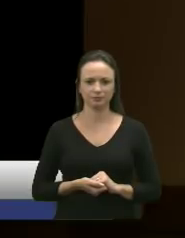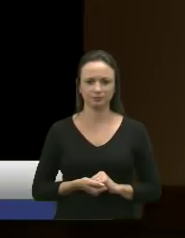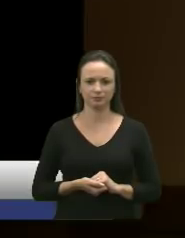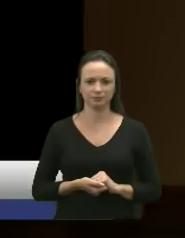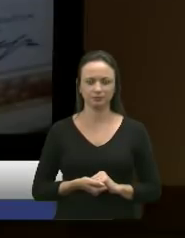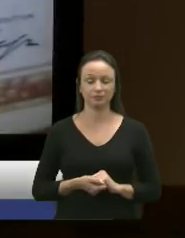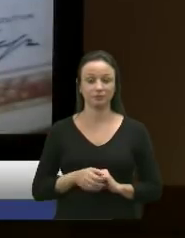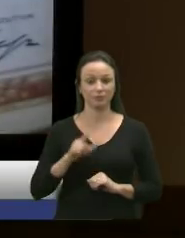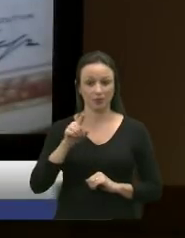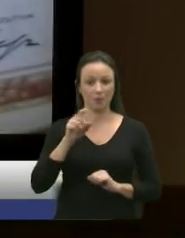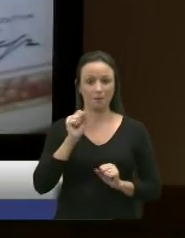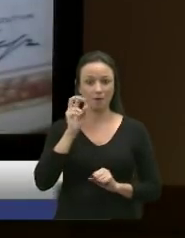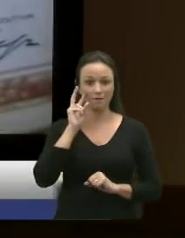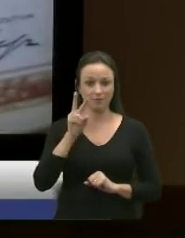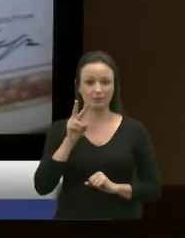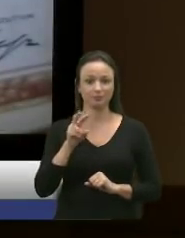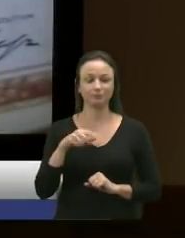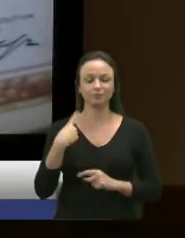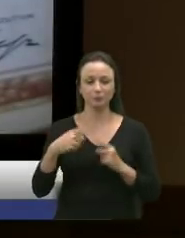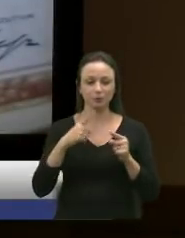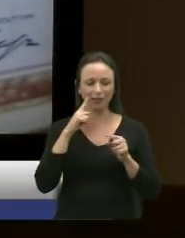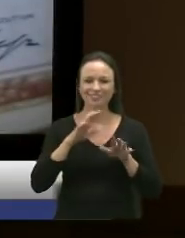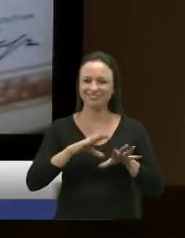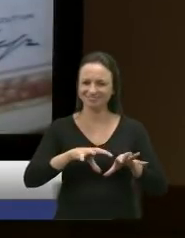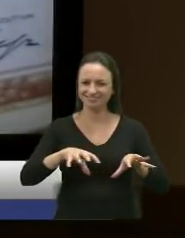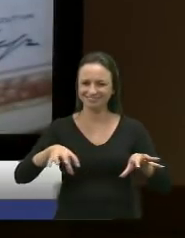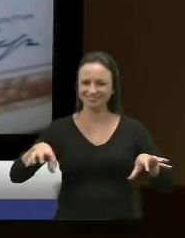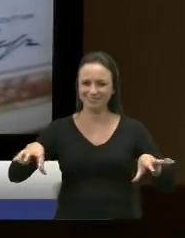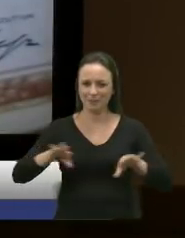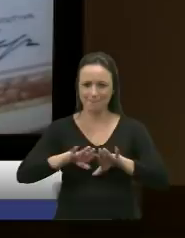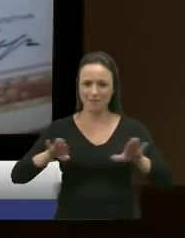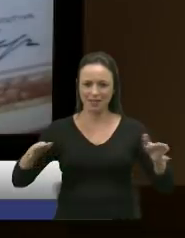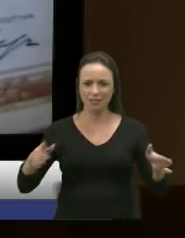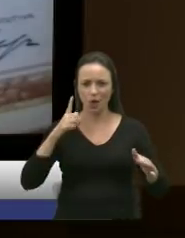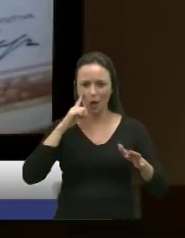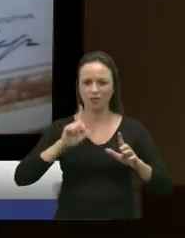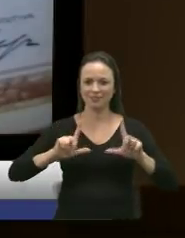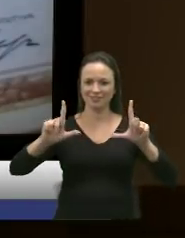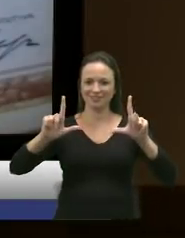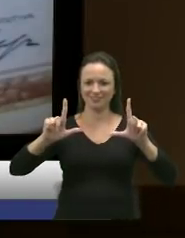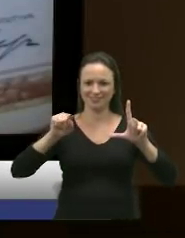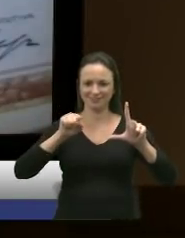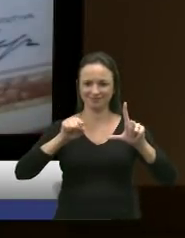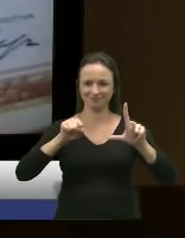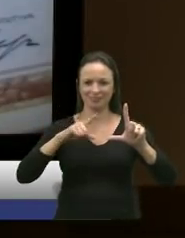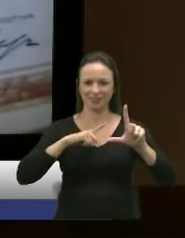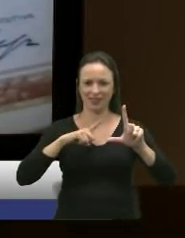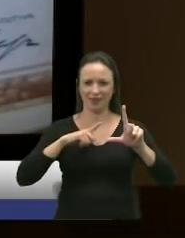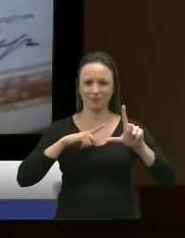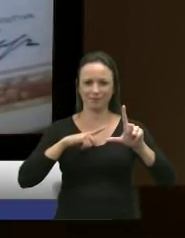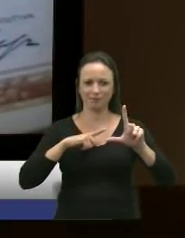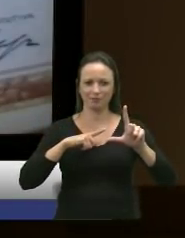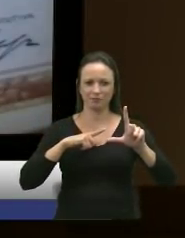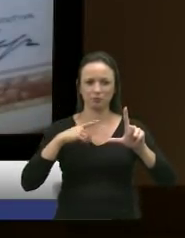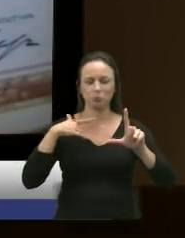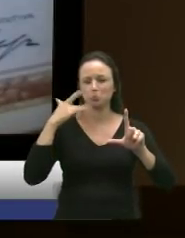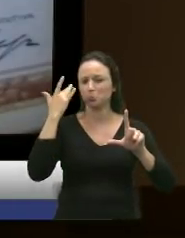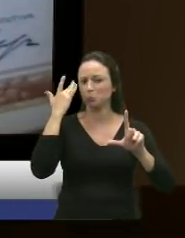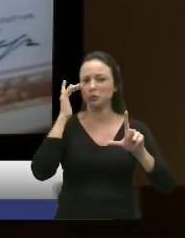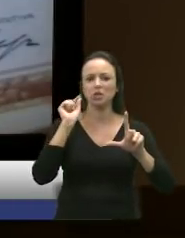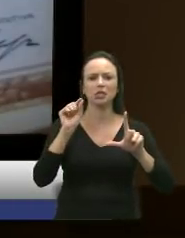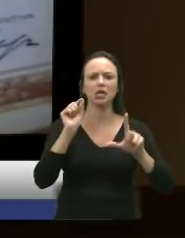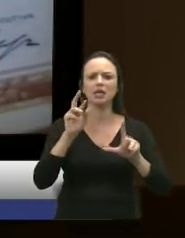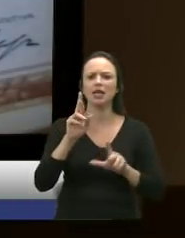Vocês podem ver depois aqui no acervo esse certificado. Não sei quem era o